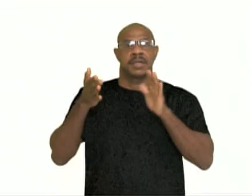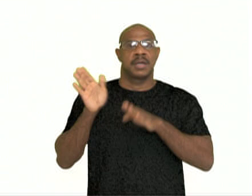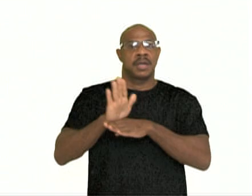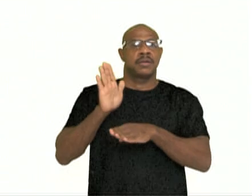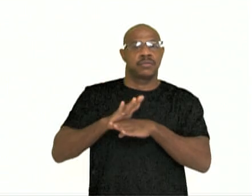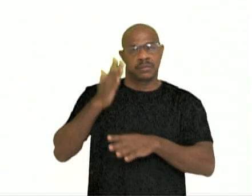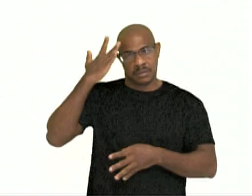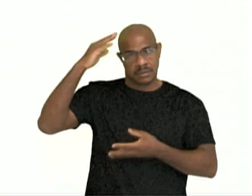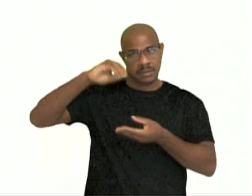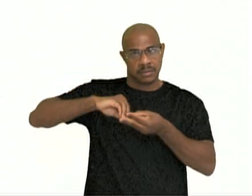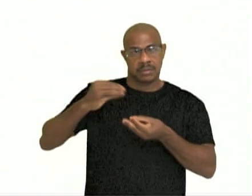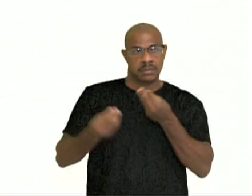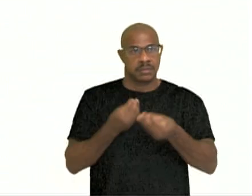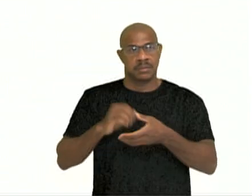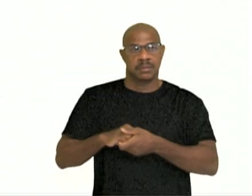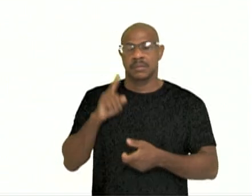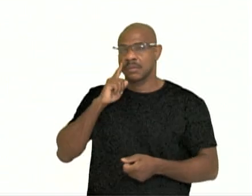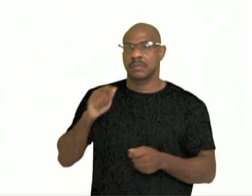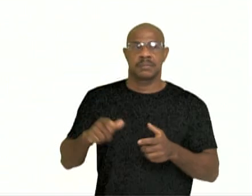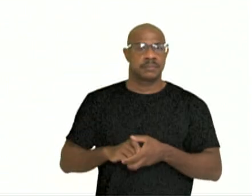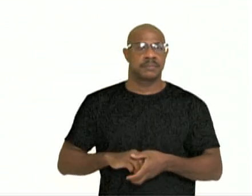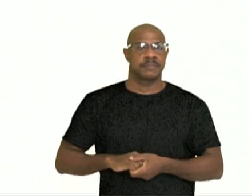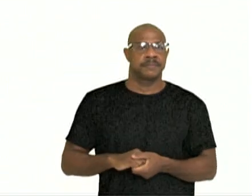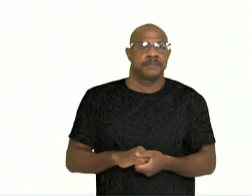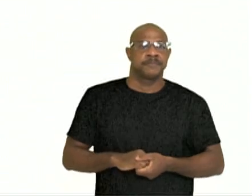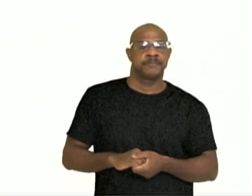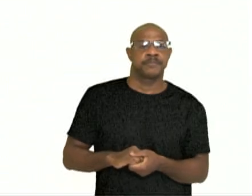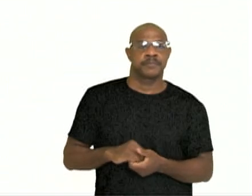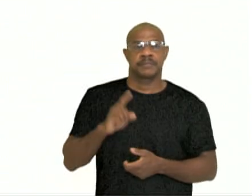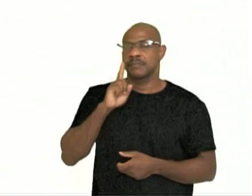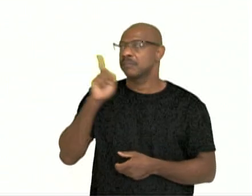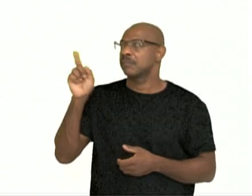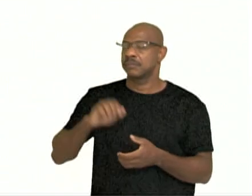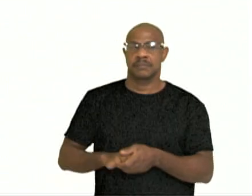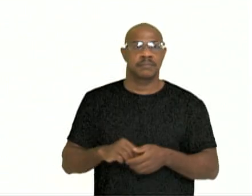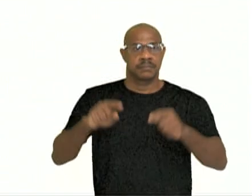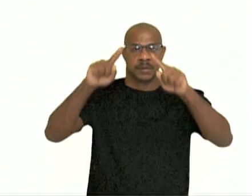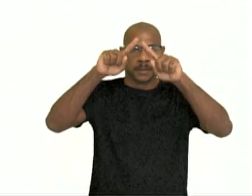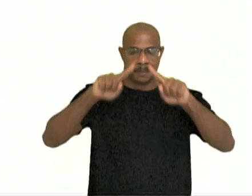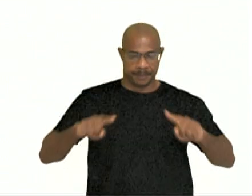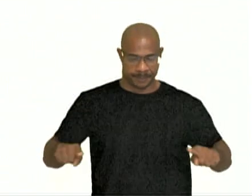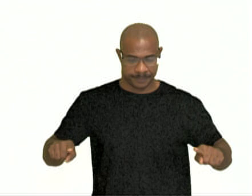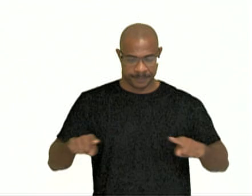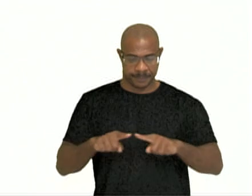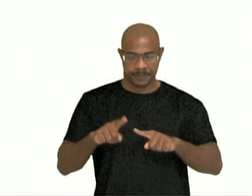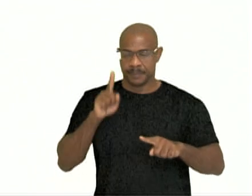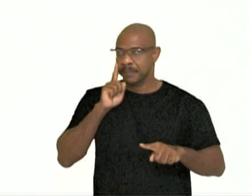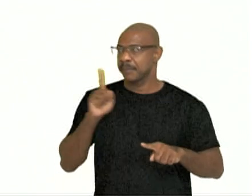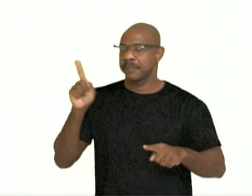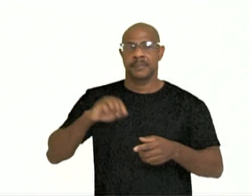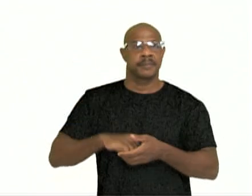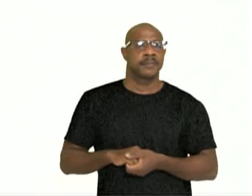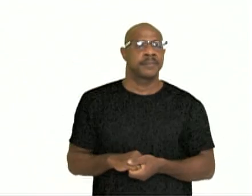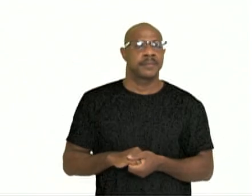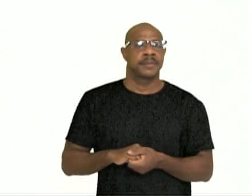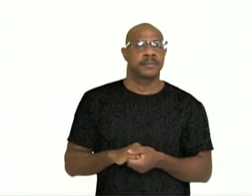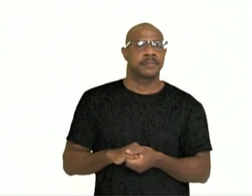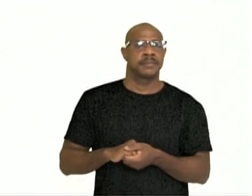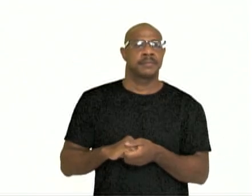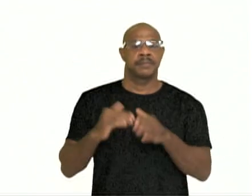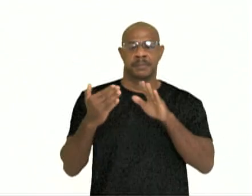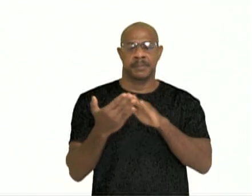nós temos uma figura antiga de uma pirâmide lá do Egito, em que tem duas pessoas aqui fazendo uma relação entre